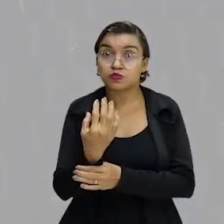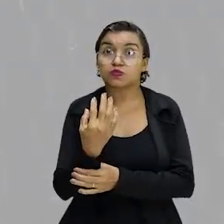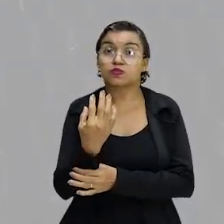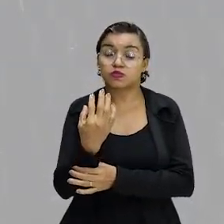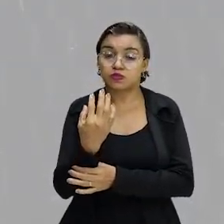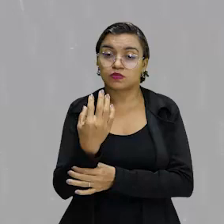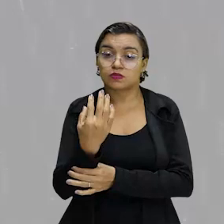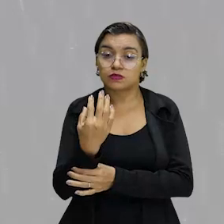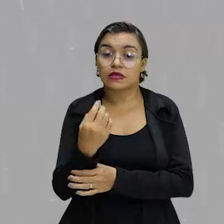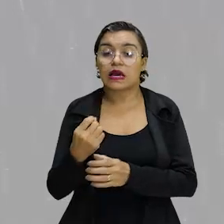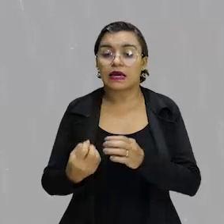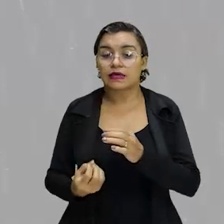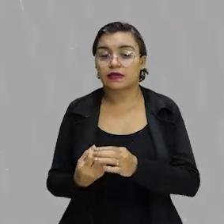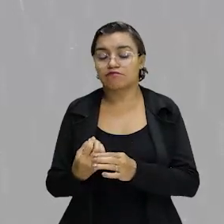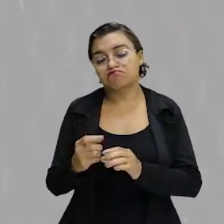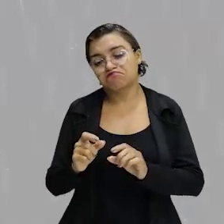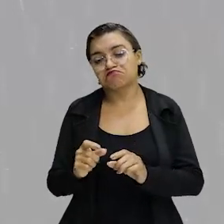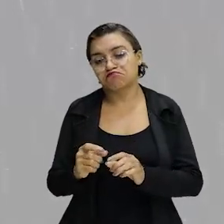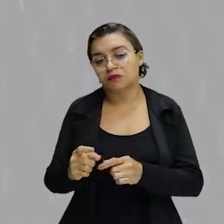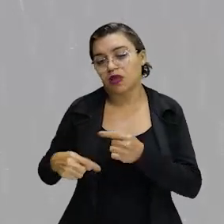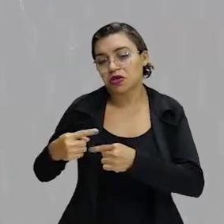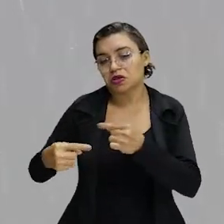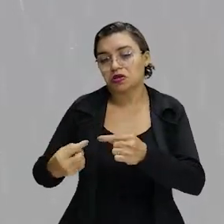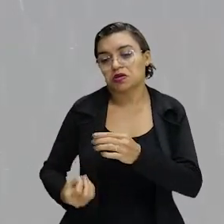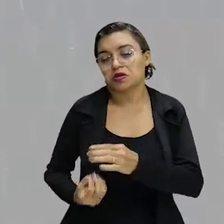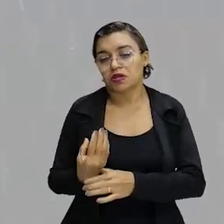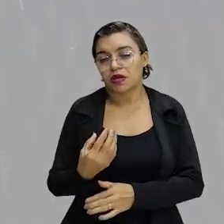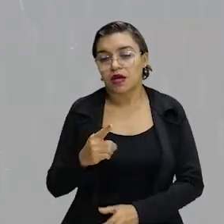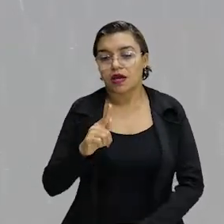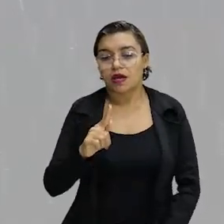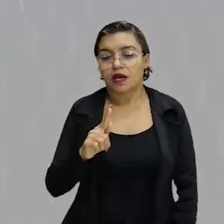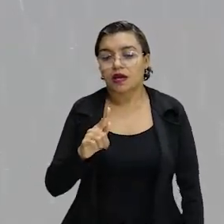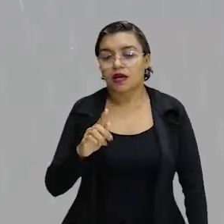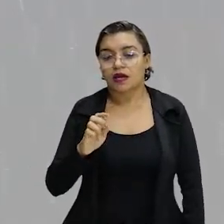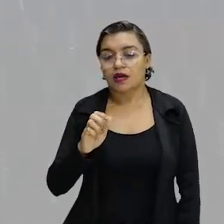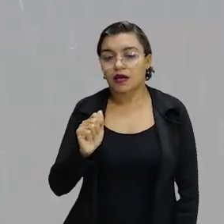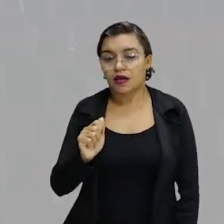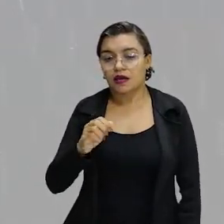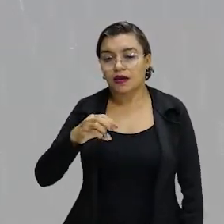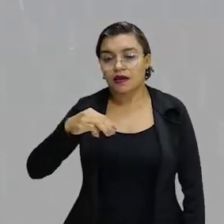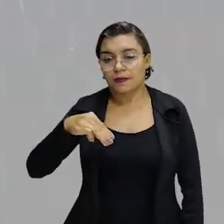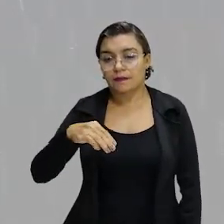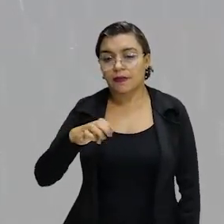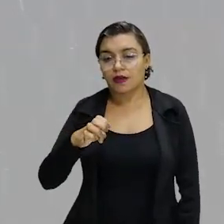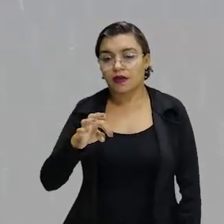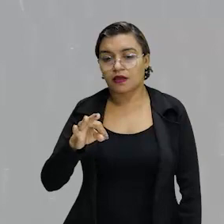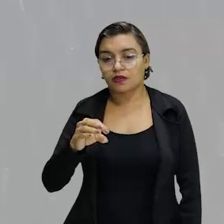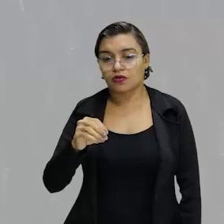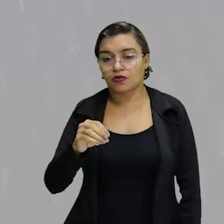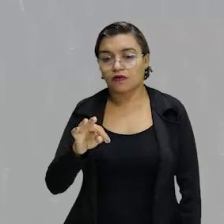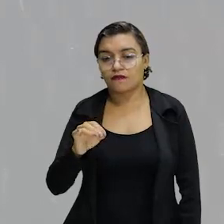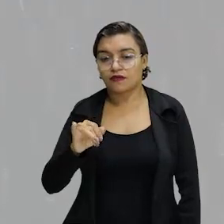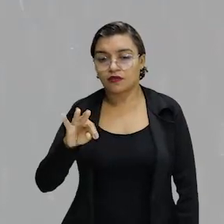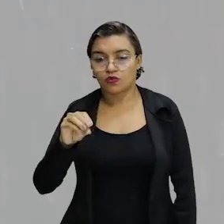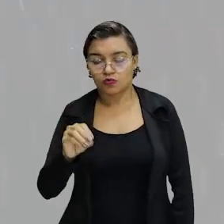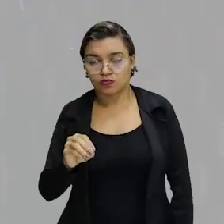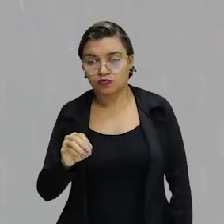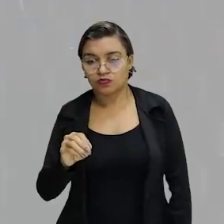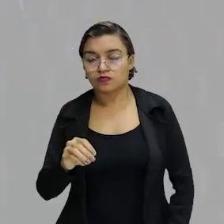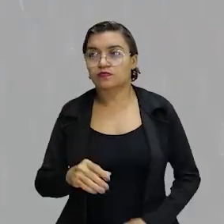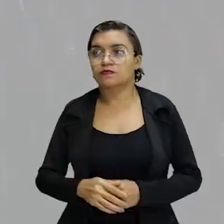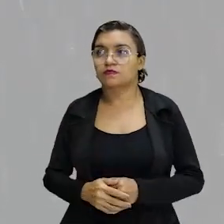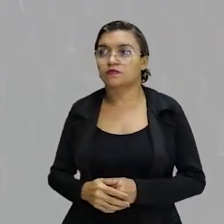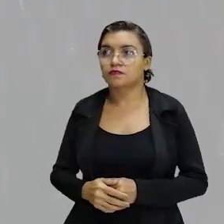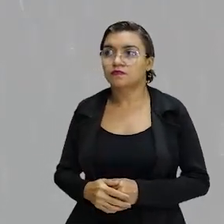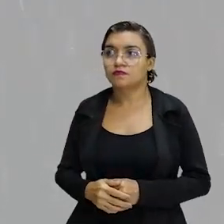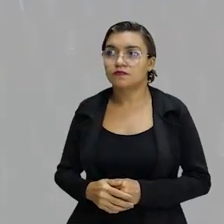ao gametófito, que é um indivíduo produtor de gametas. Olha, esporófito é o que produz esporos.